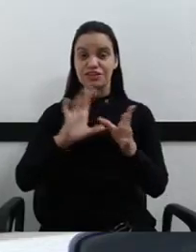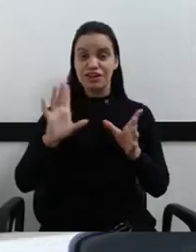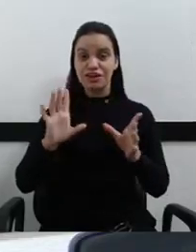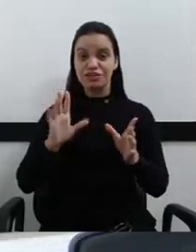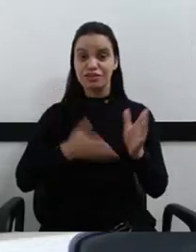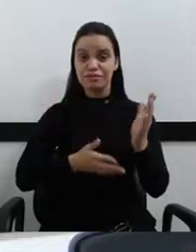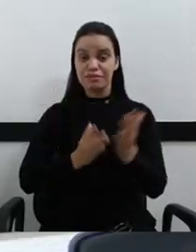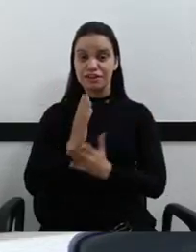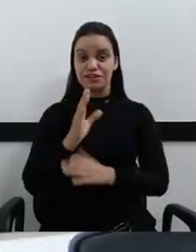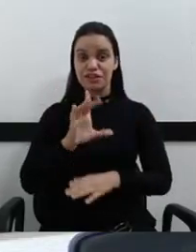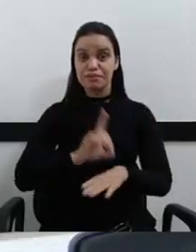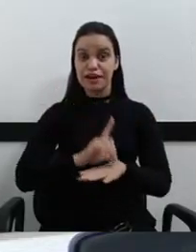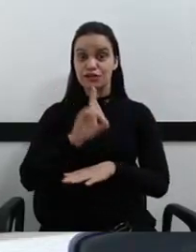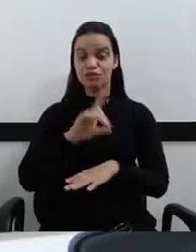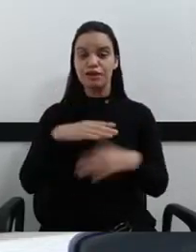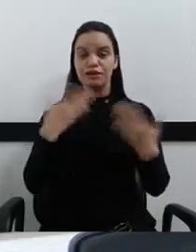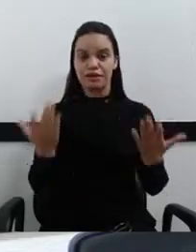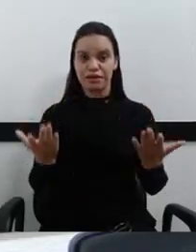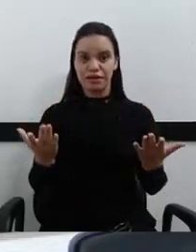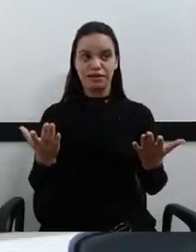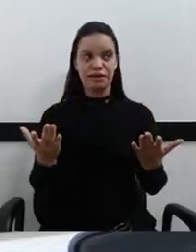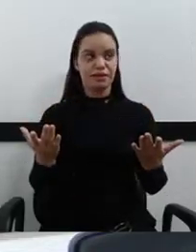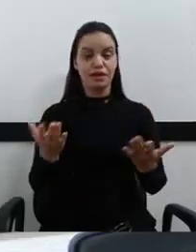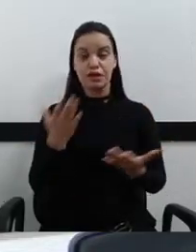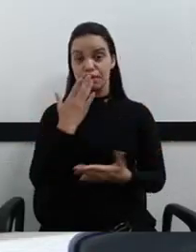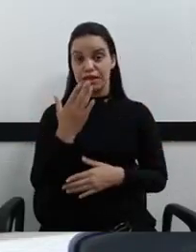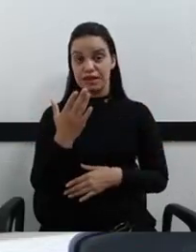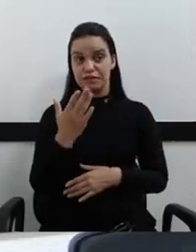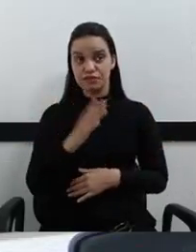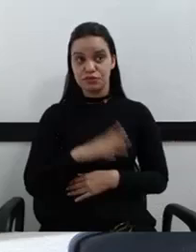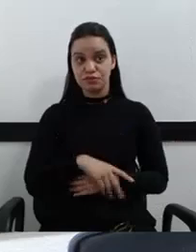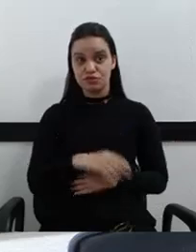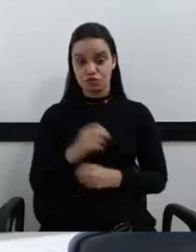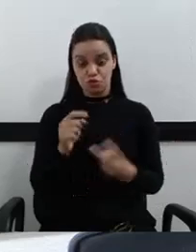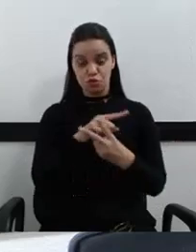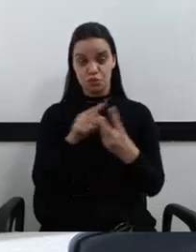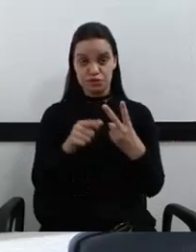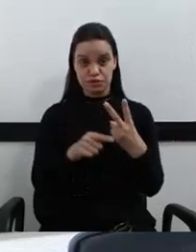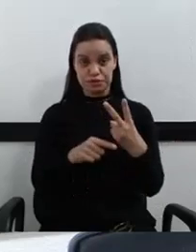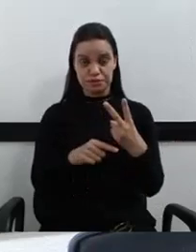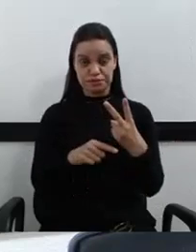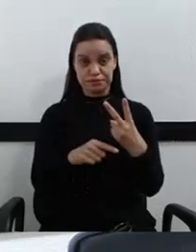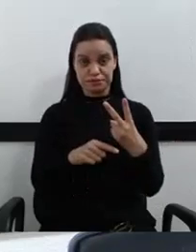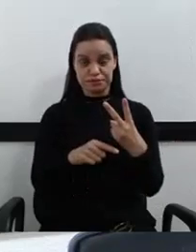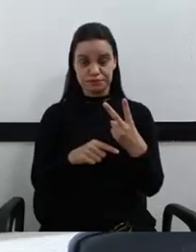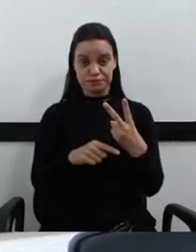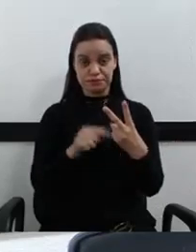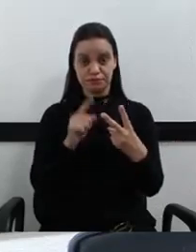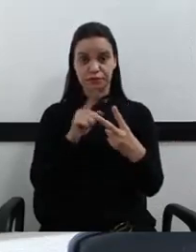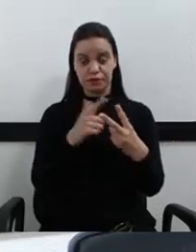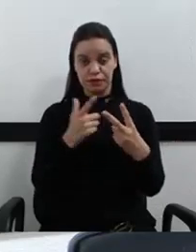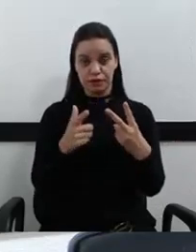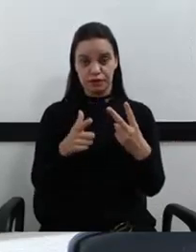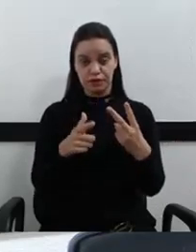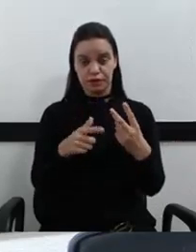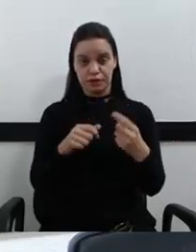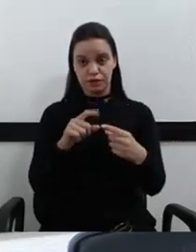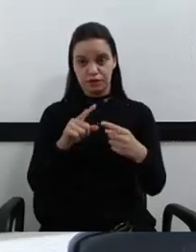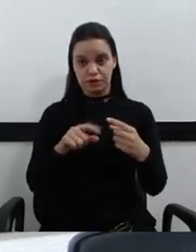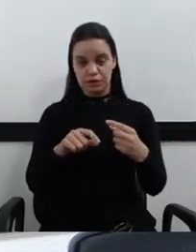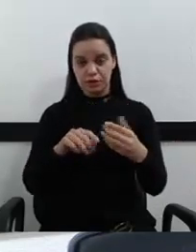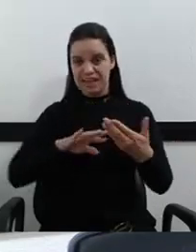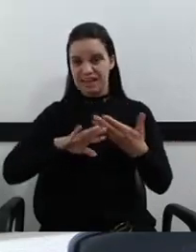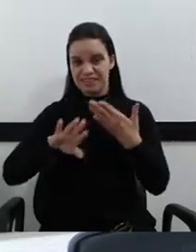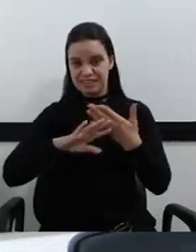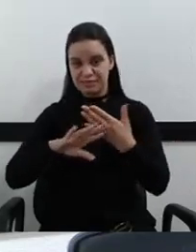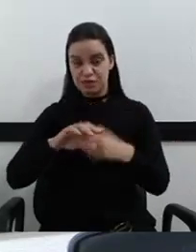direta para doutorado. Então, ela fez um aditamento ao pedido retificando 2 pontos. O objeto, né, não é mais um afastamento para o curso